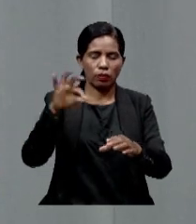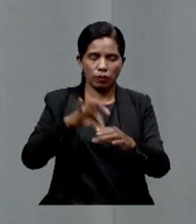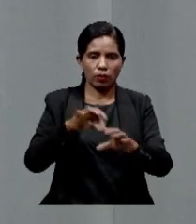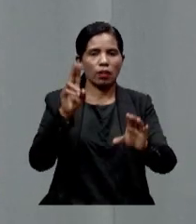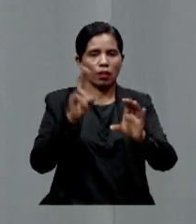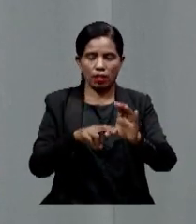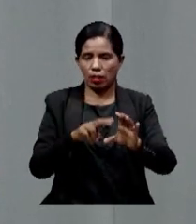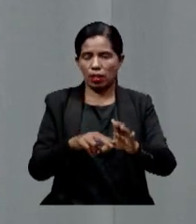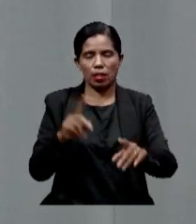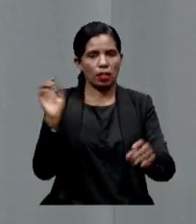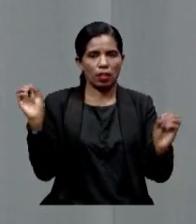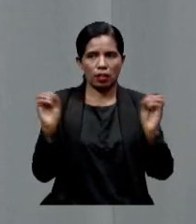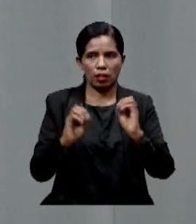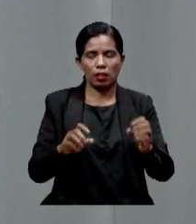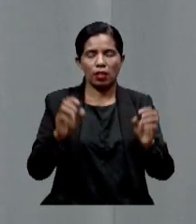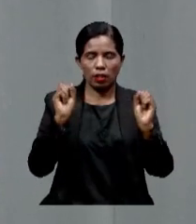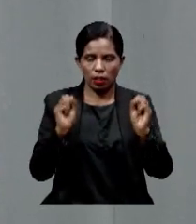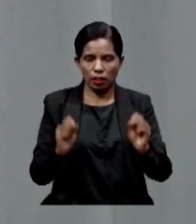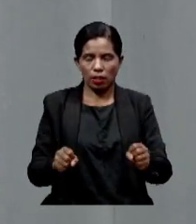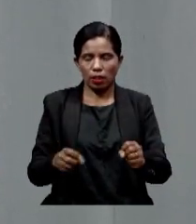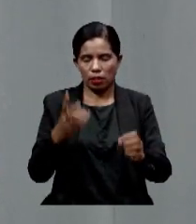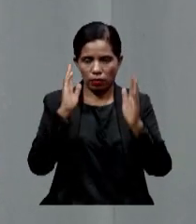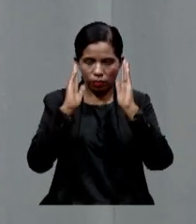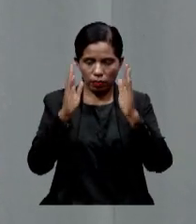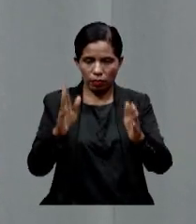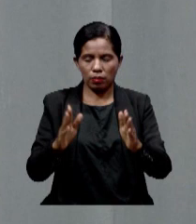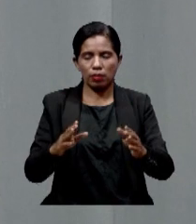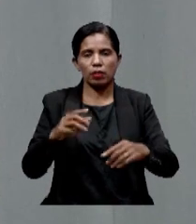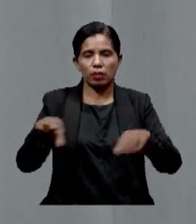cadeira lá tem a parte estratégica